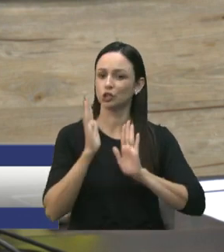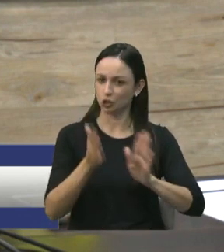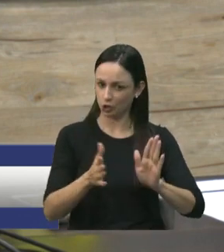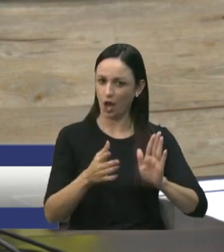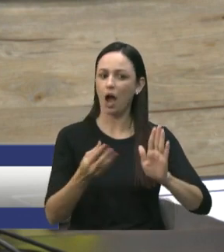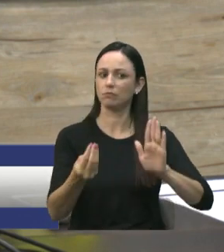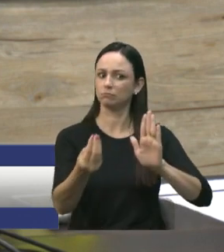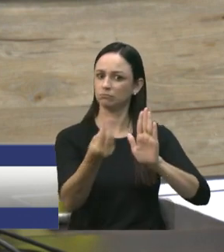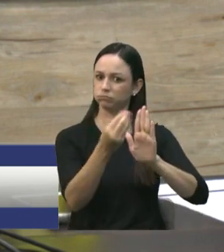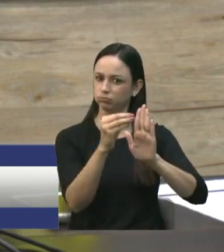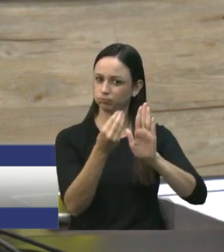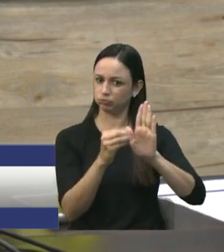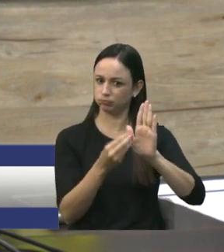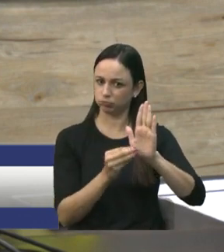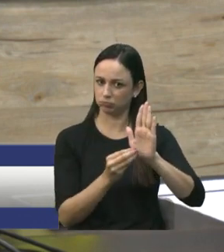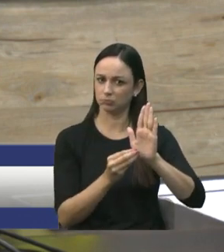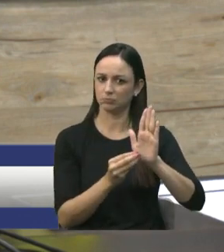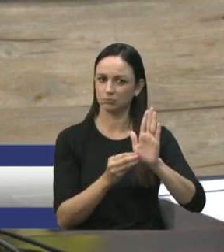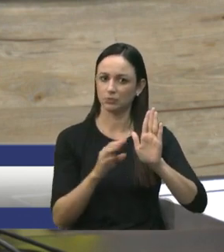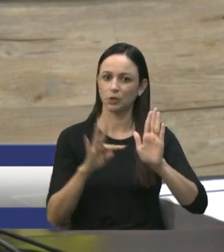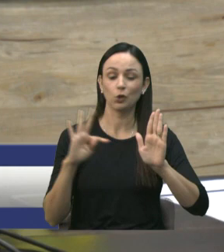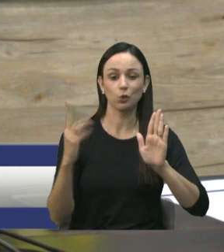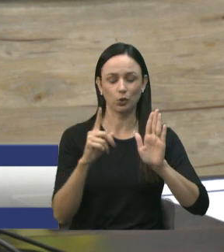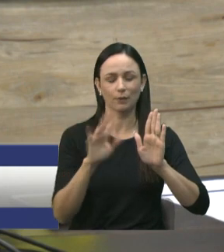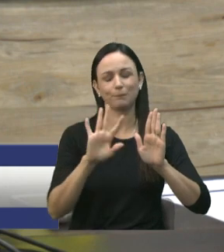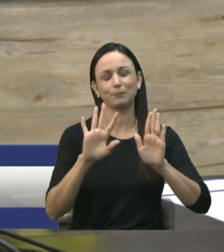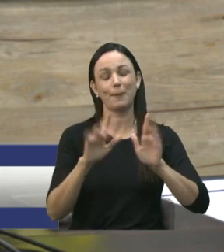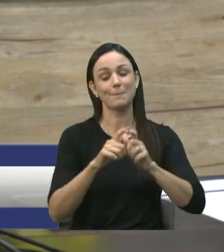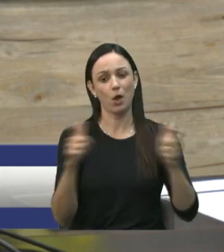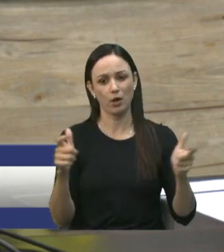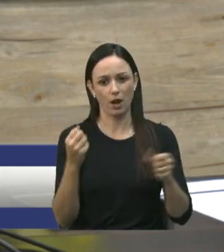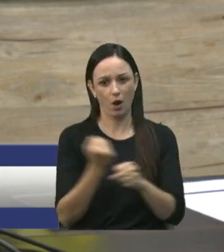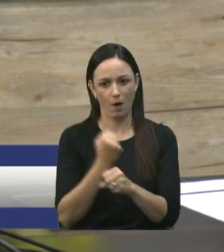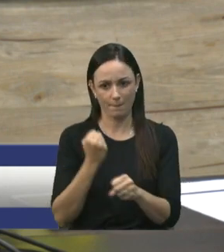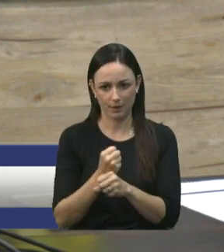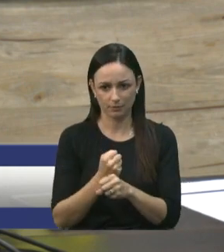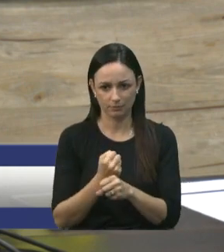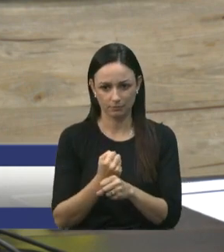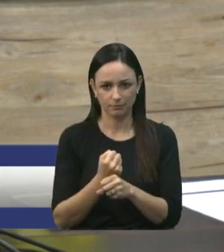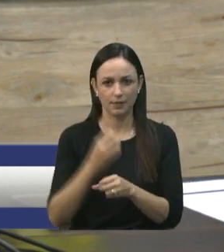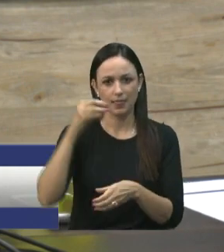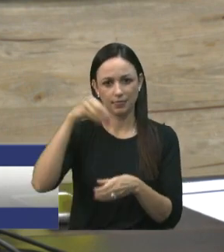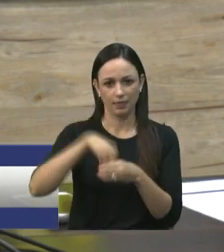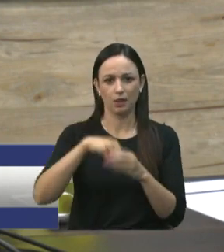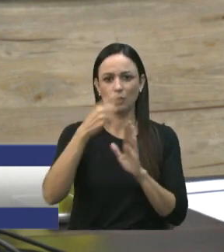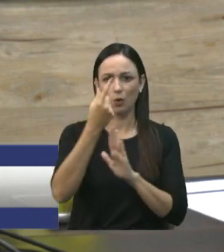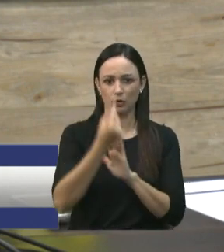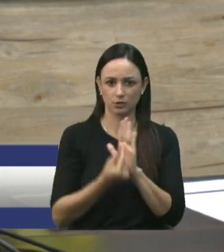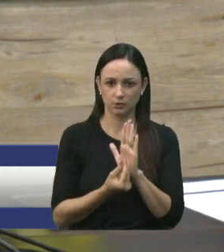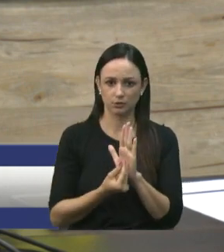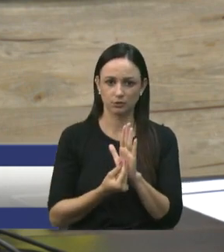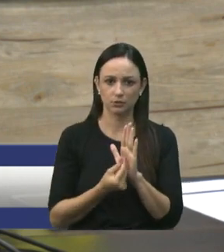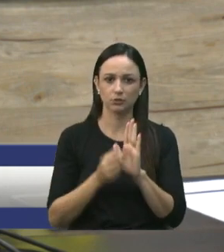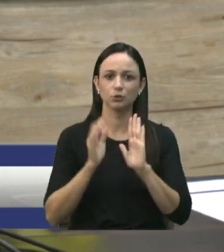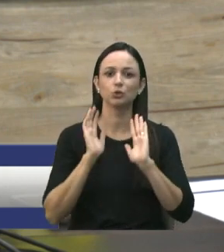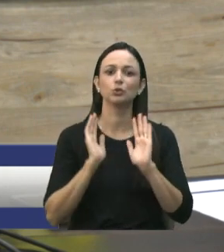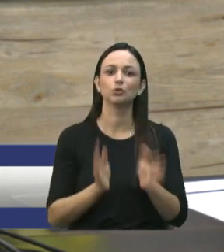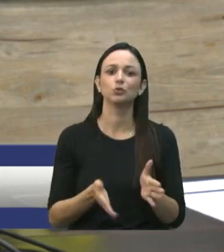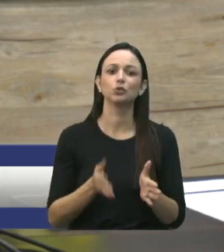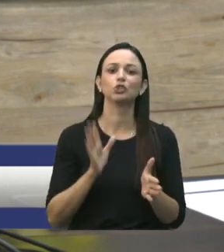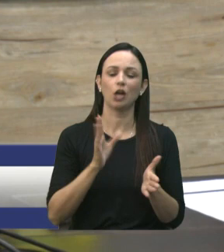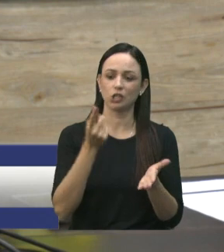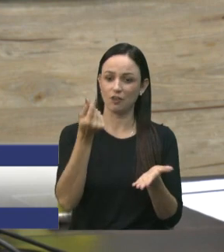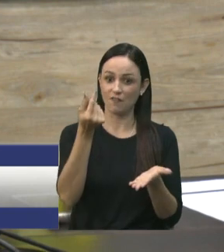todas não, mas a grande maioria das obras dentro do orçamento. Então, já foi deixado um